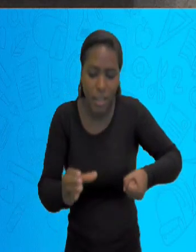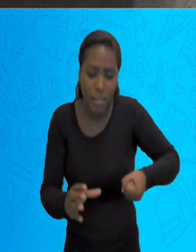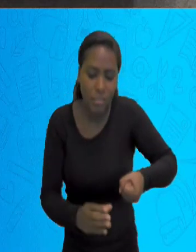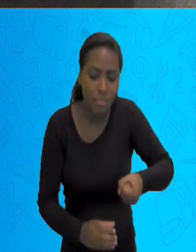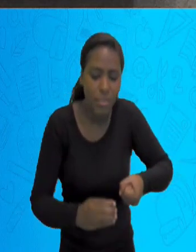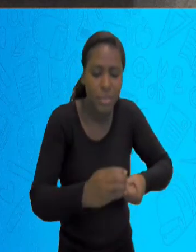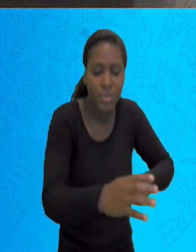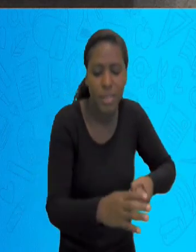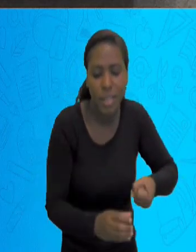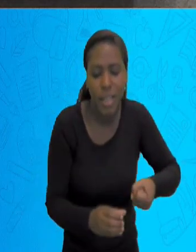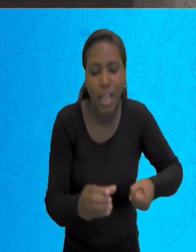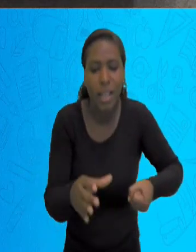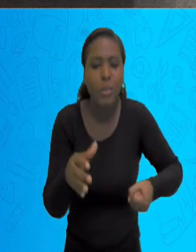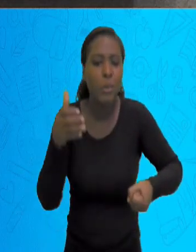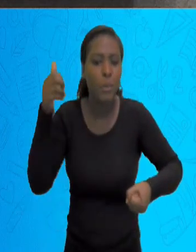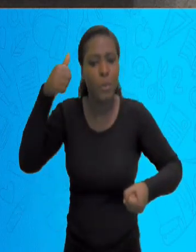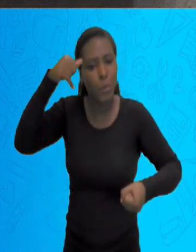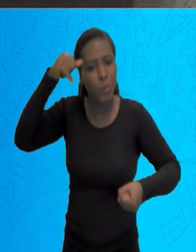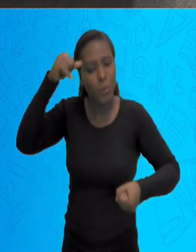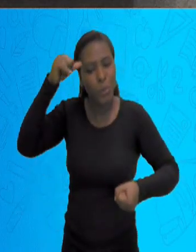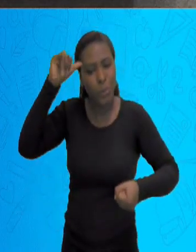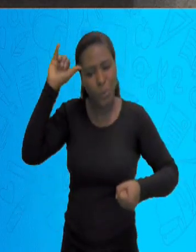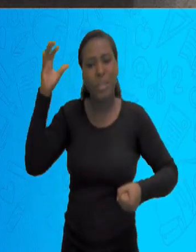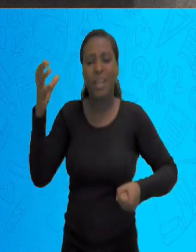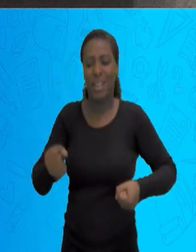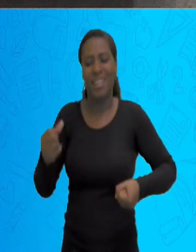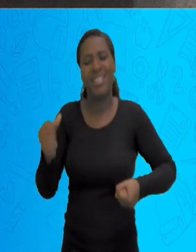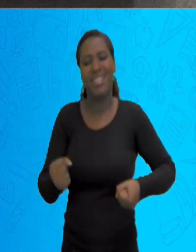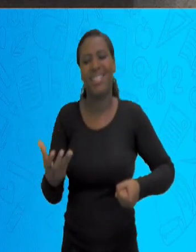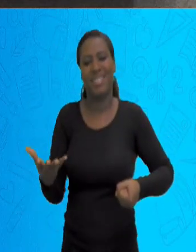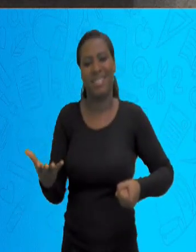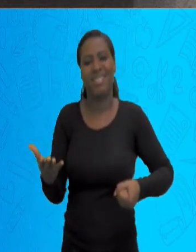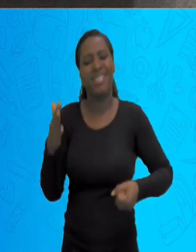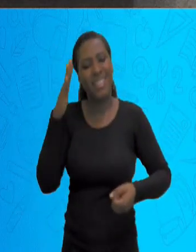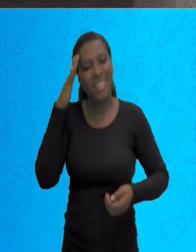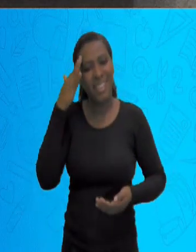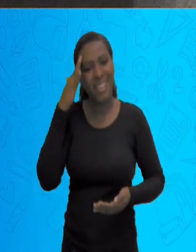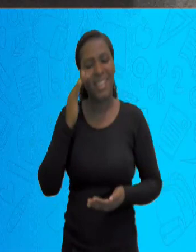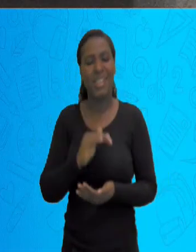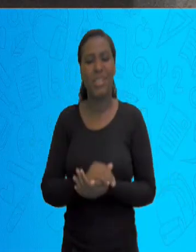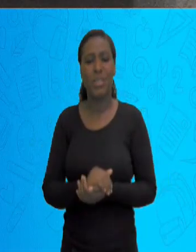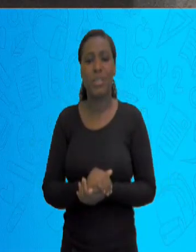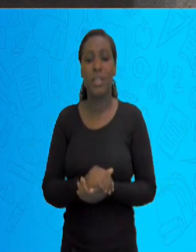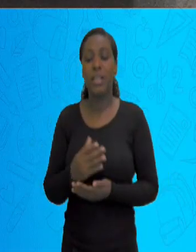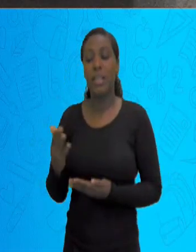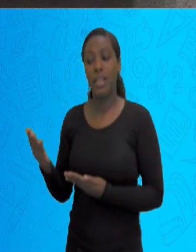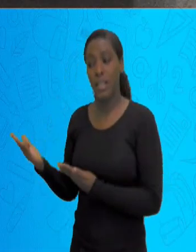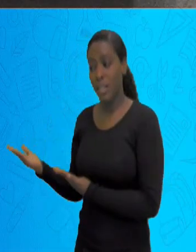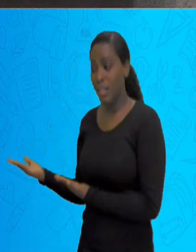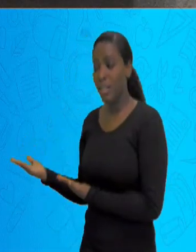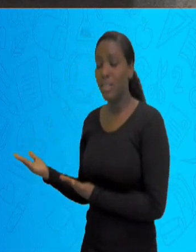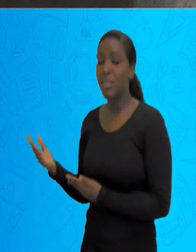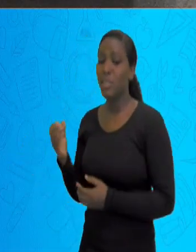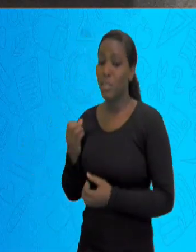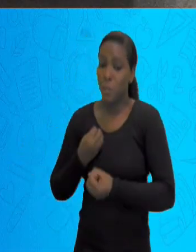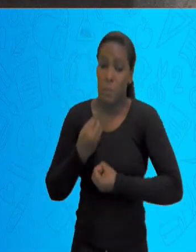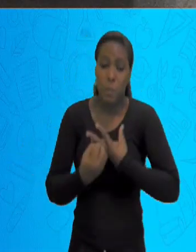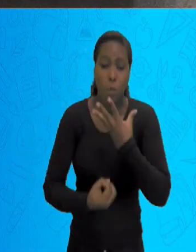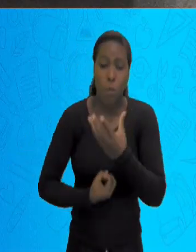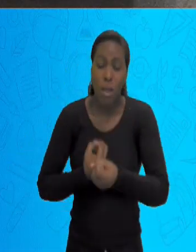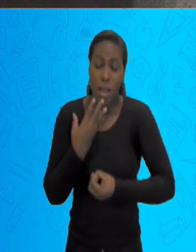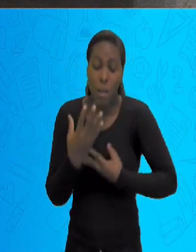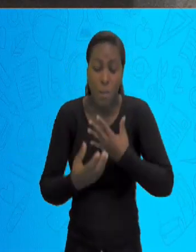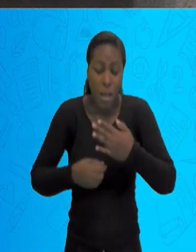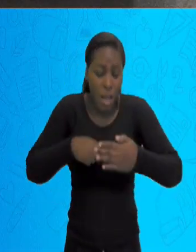conta a história em verso. É um poema profundo, com uma